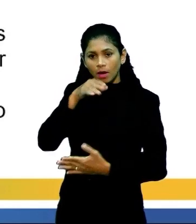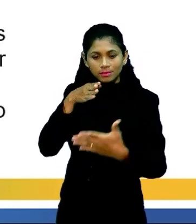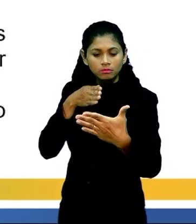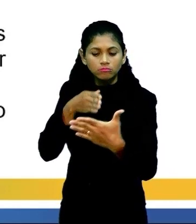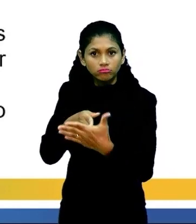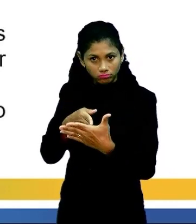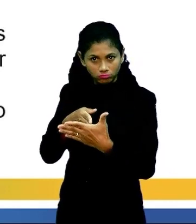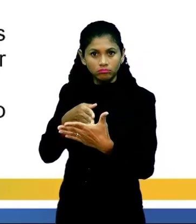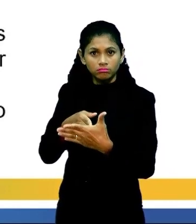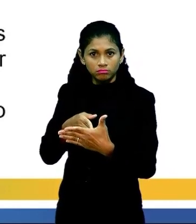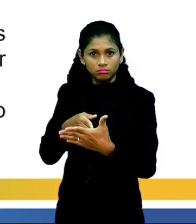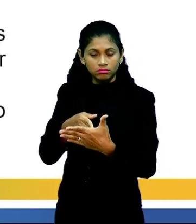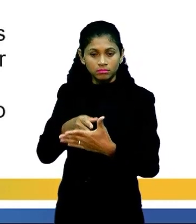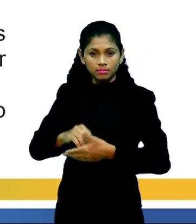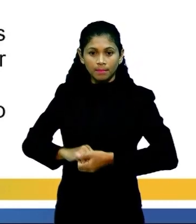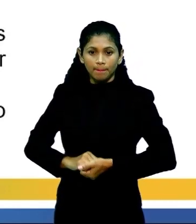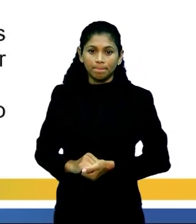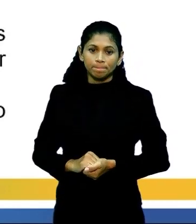alternativa?